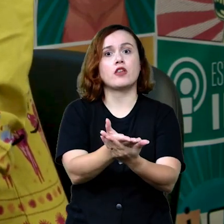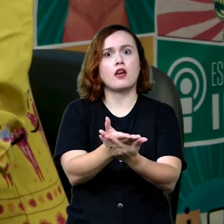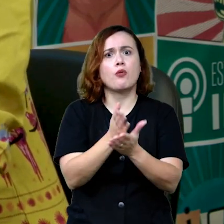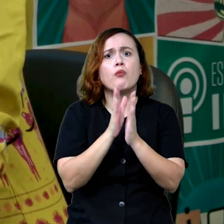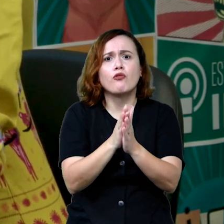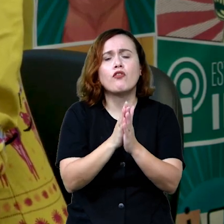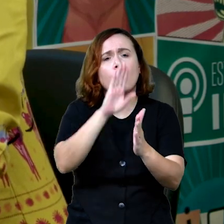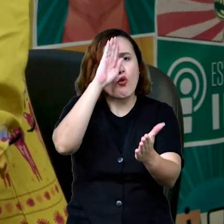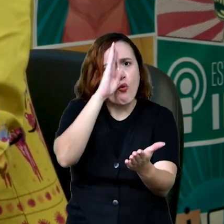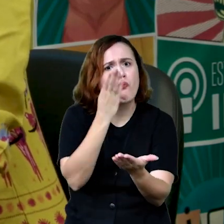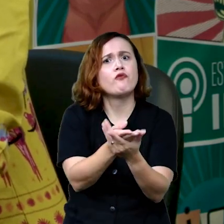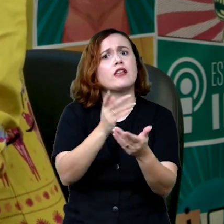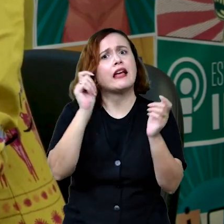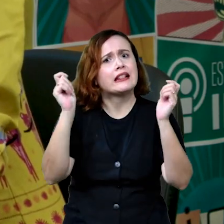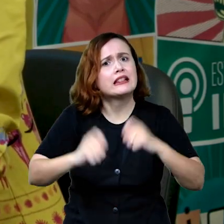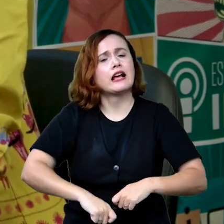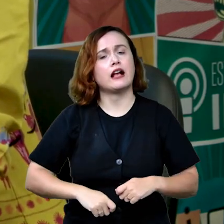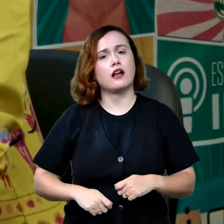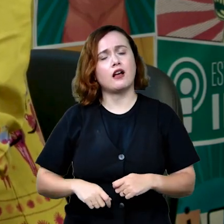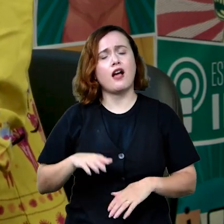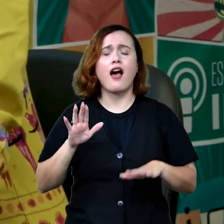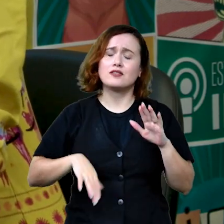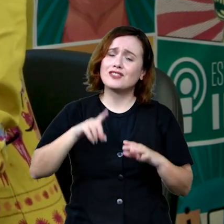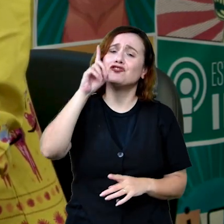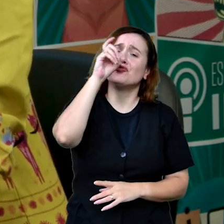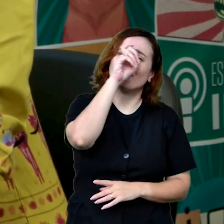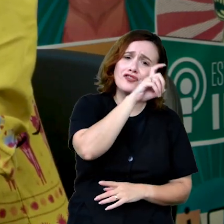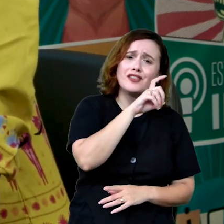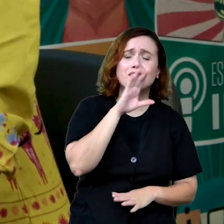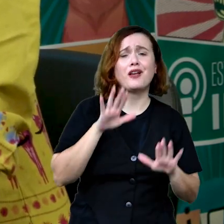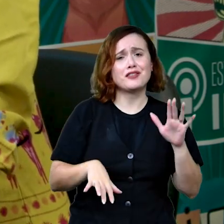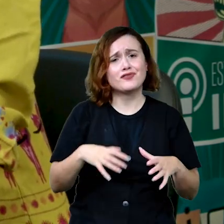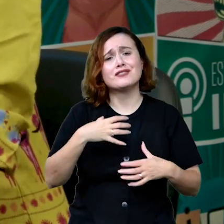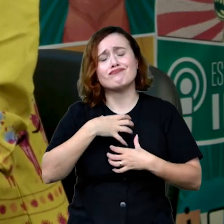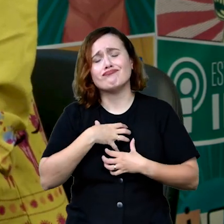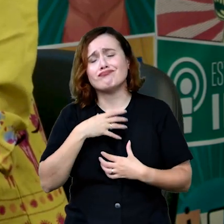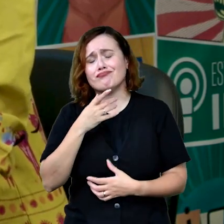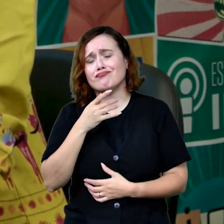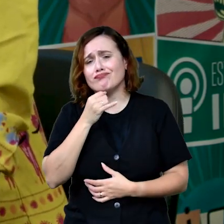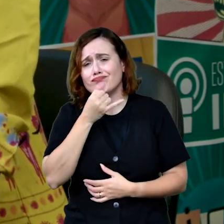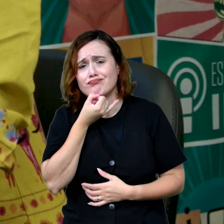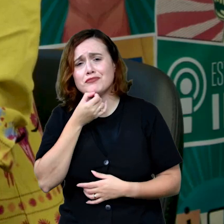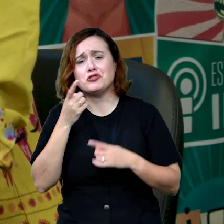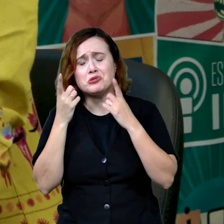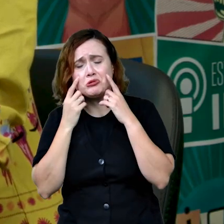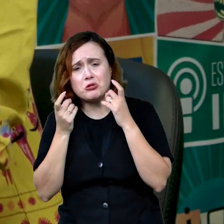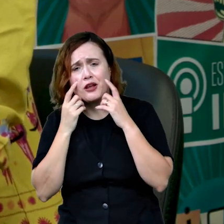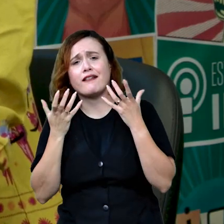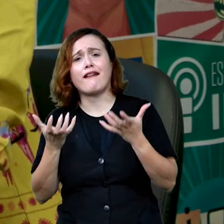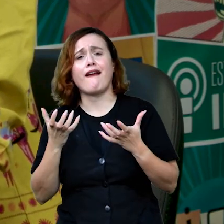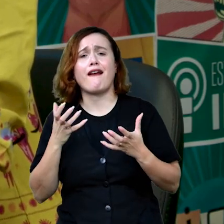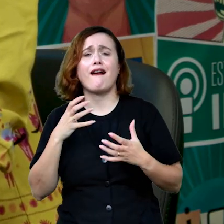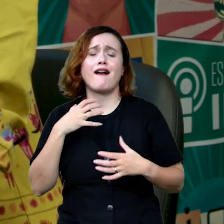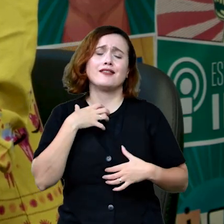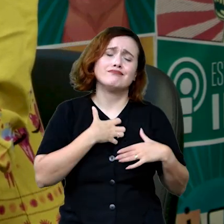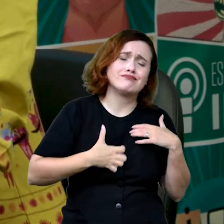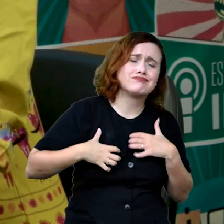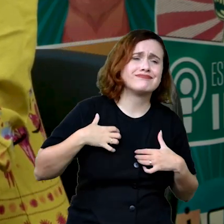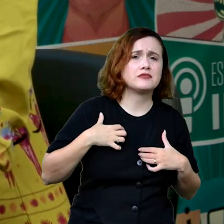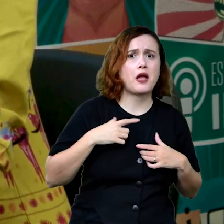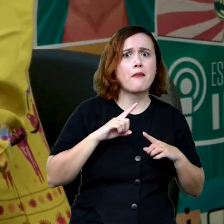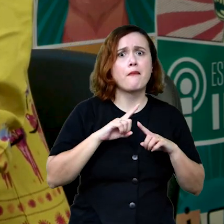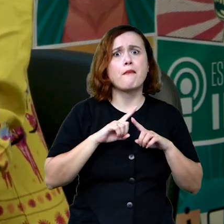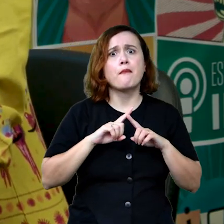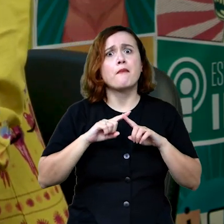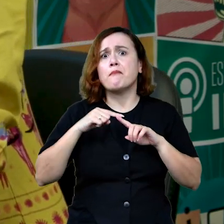vocês, acreditem no potencial de vocês. Tem dia que vai ser mais difícil, tem dia que vocês vão querer chorar, tem dia que vocês vão ficar com um pouco de angústia